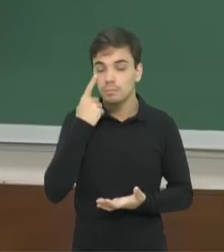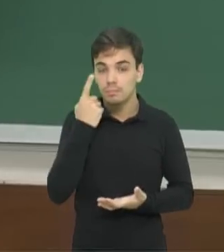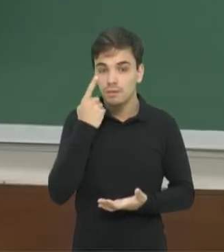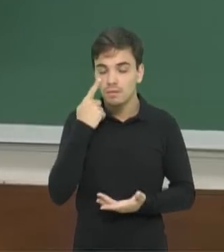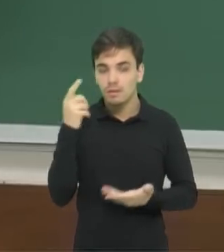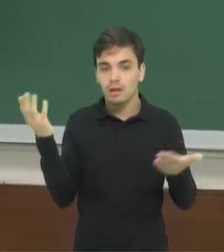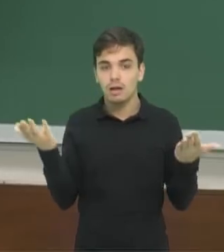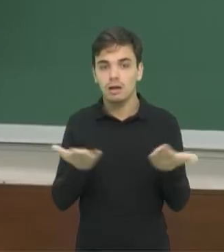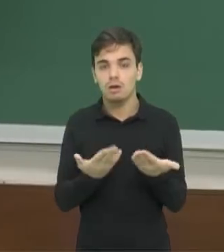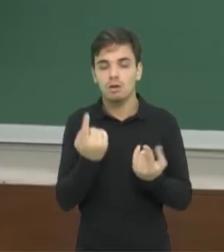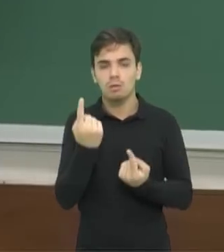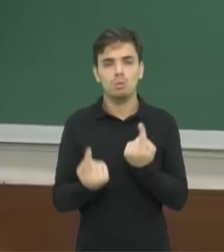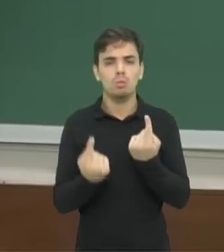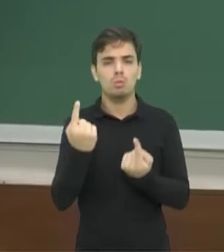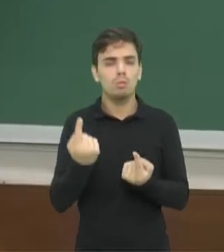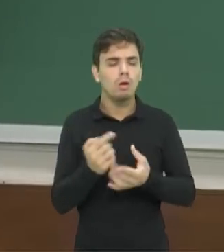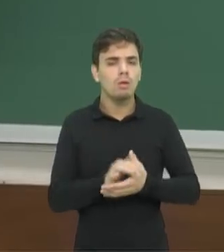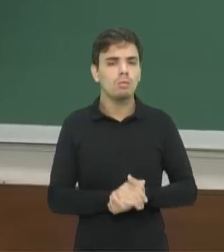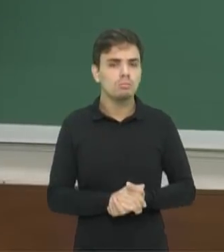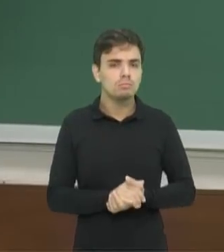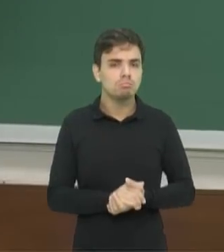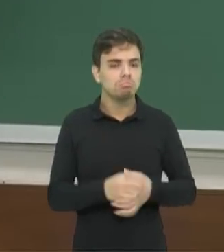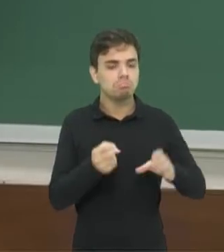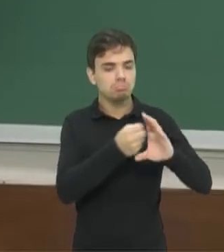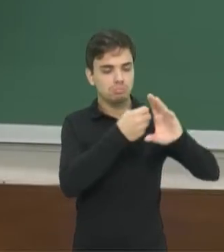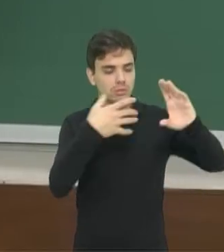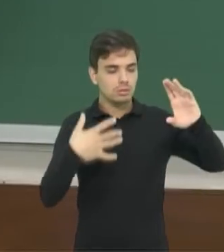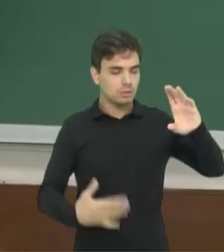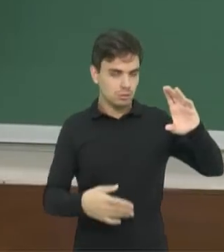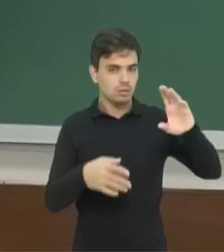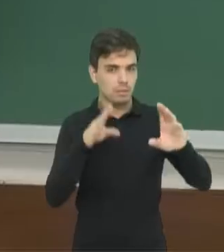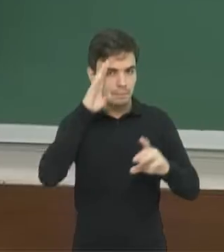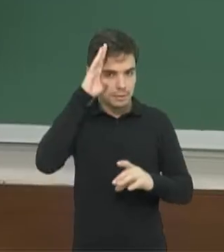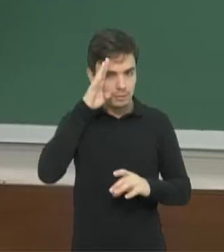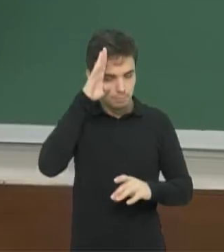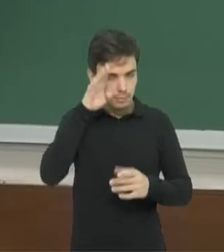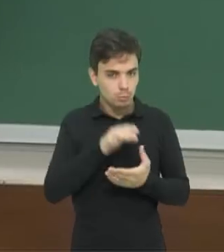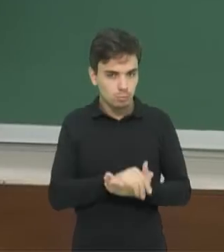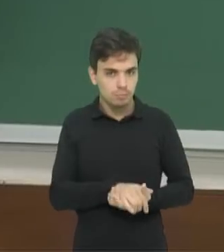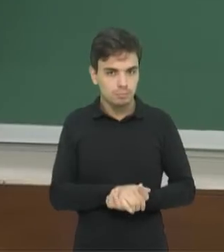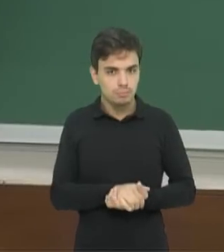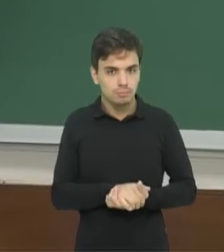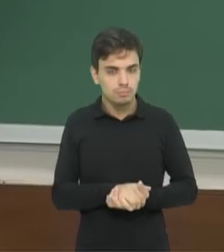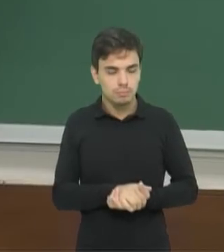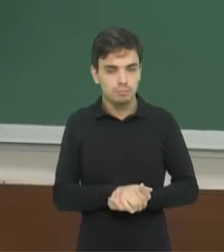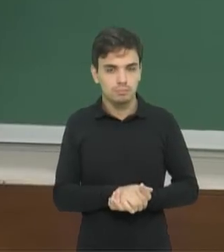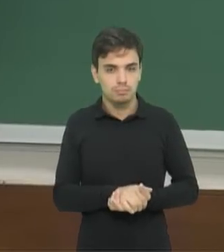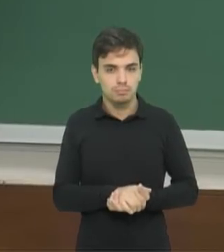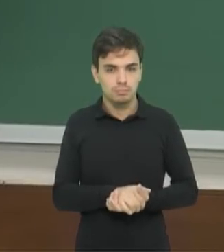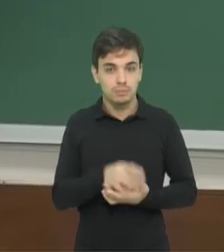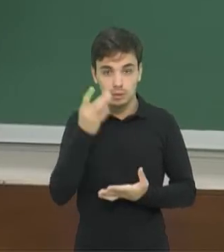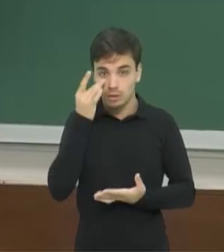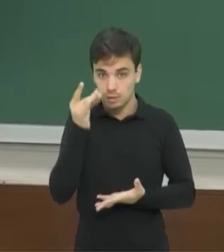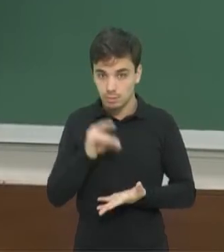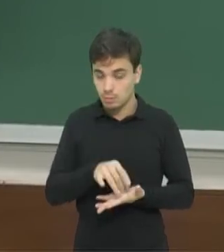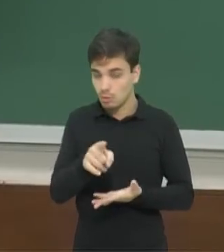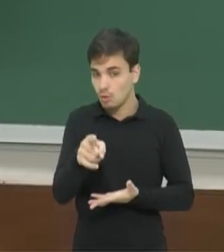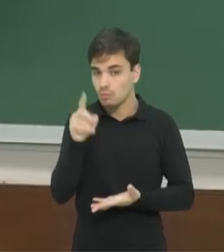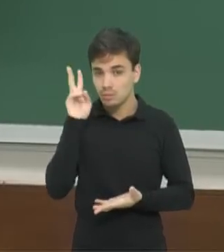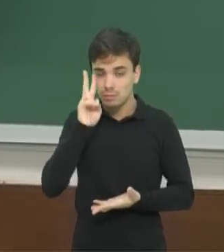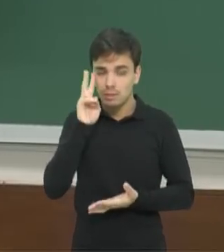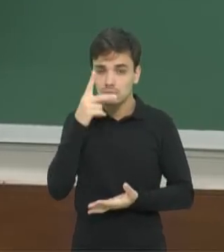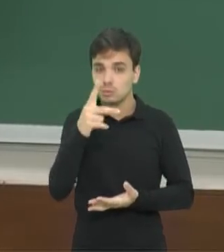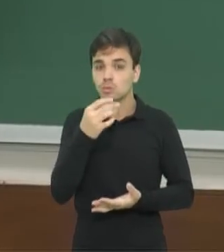então, quais foram, né, essas características, a principal, na verdade, do realismo. E eu quero que vocês se lembrem, gente, tentem escrever com as